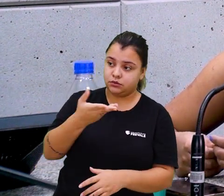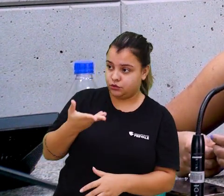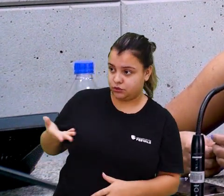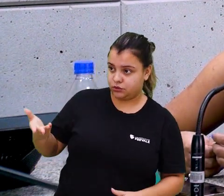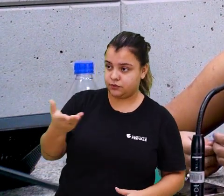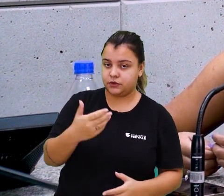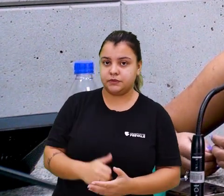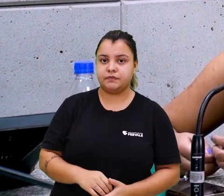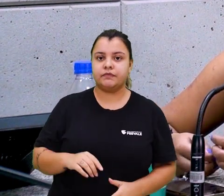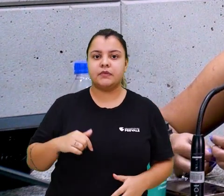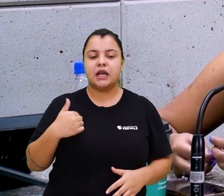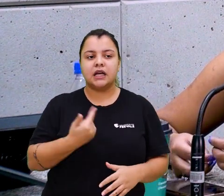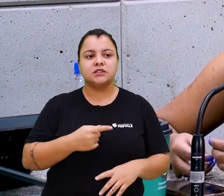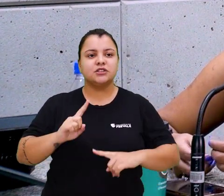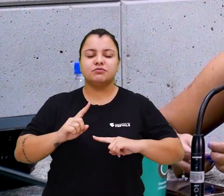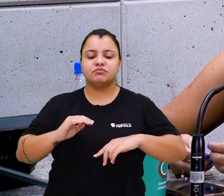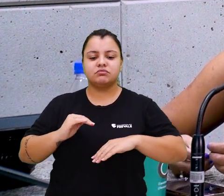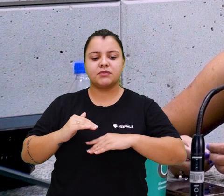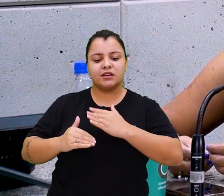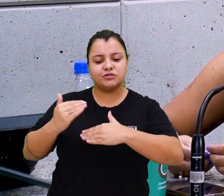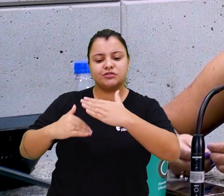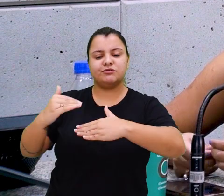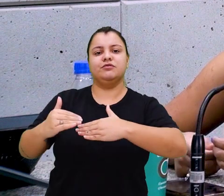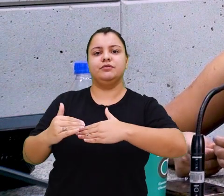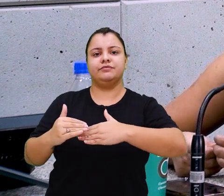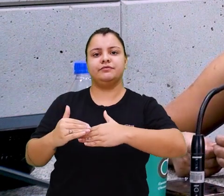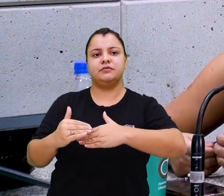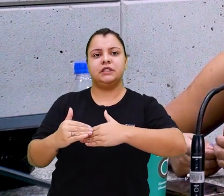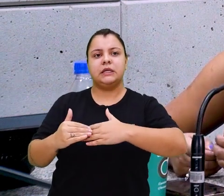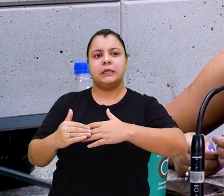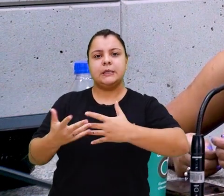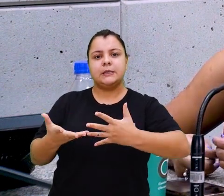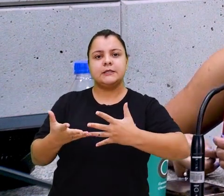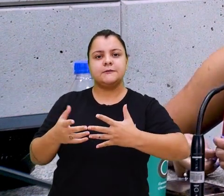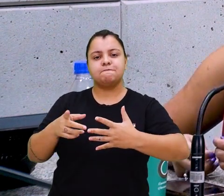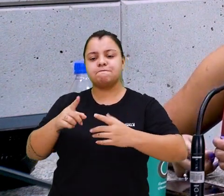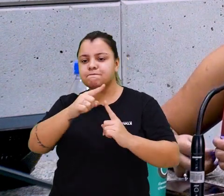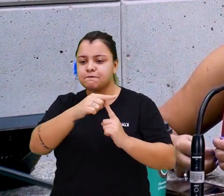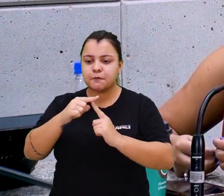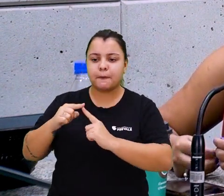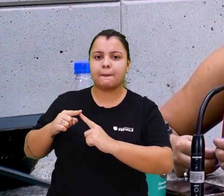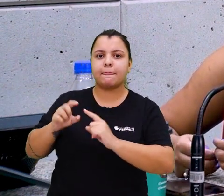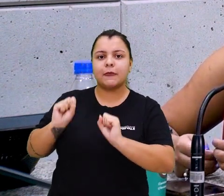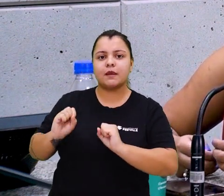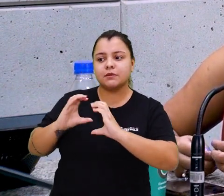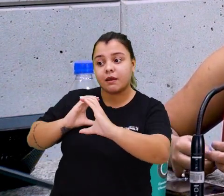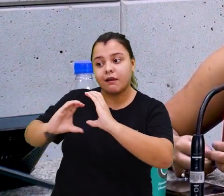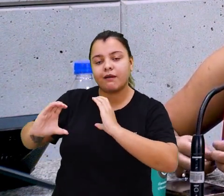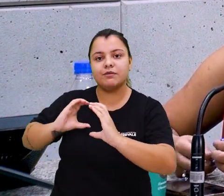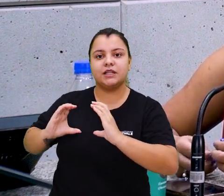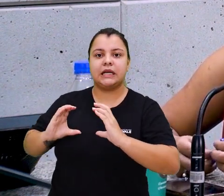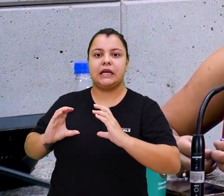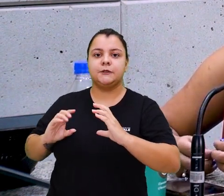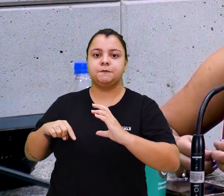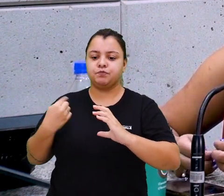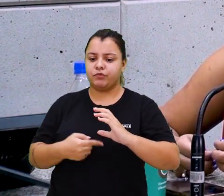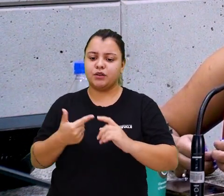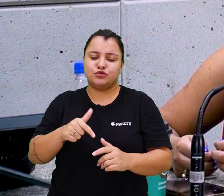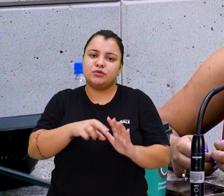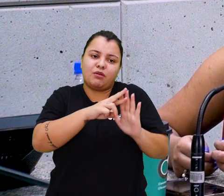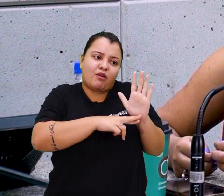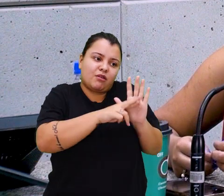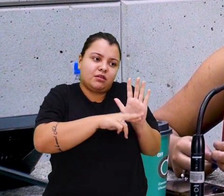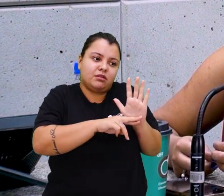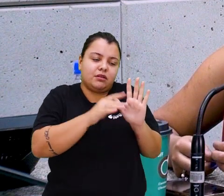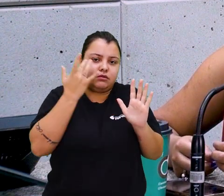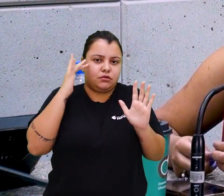a gente acaba não desenvolvendo tanto essa habilidade Então eu acho que essa habilidade a gente conseguir se comunicar com pessoas que aqui a gente não tem o roteiro